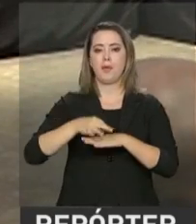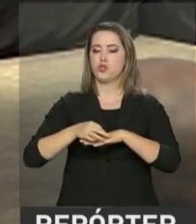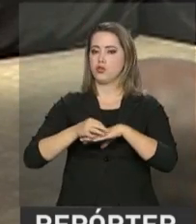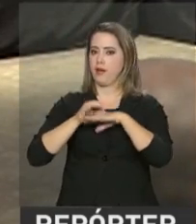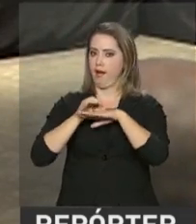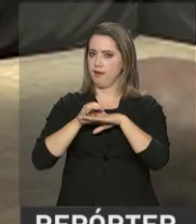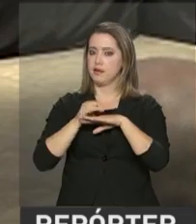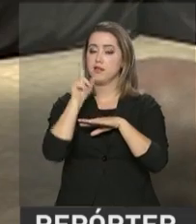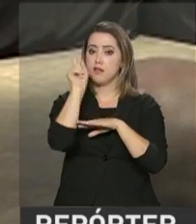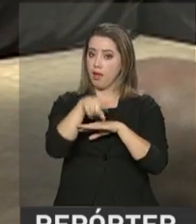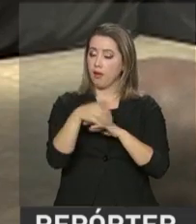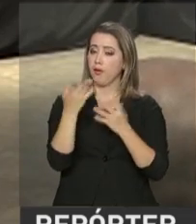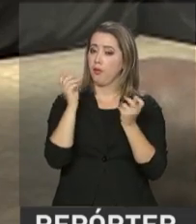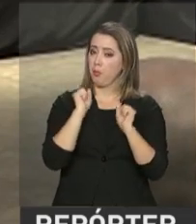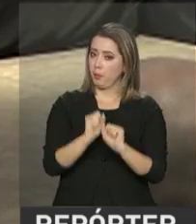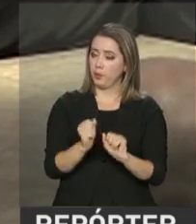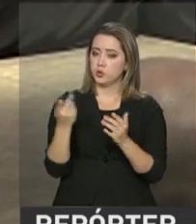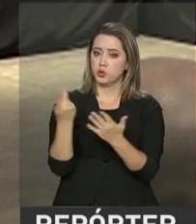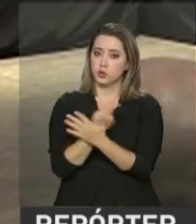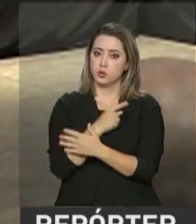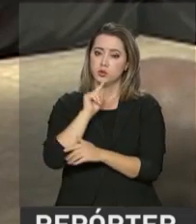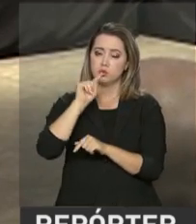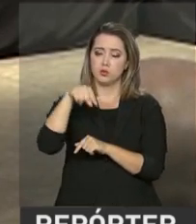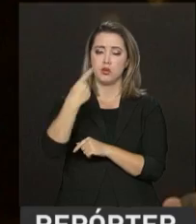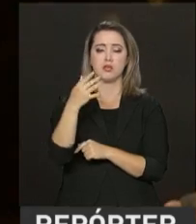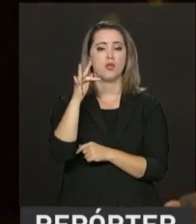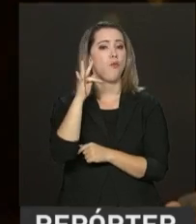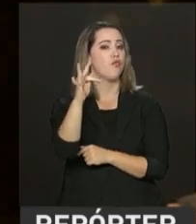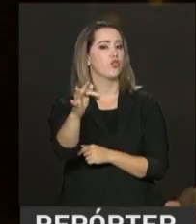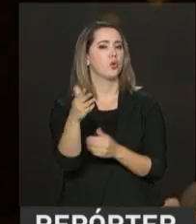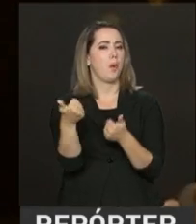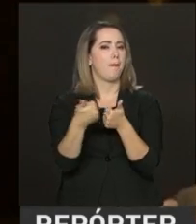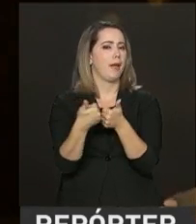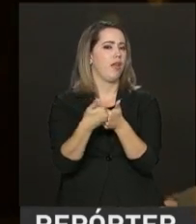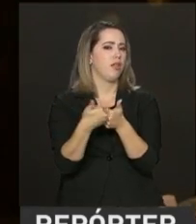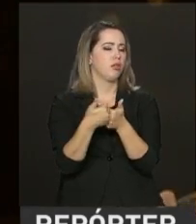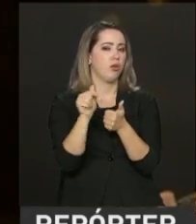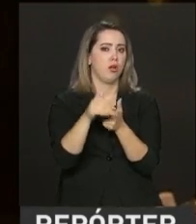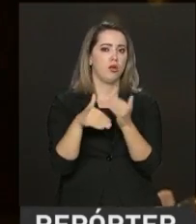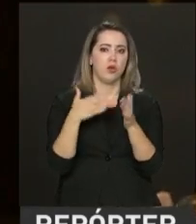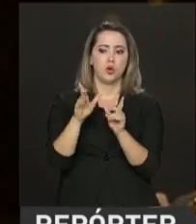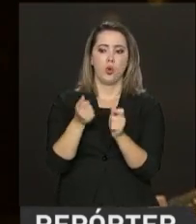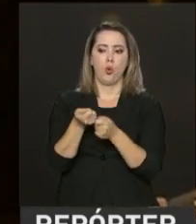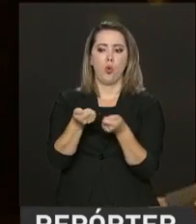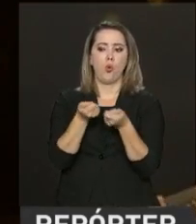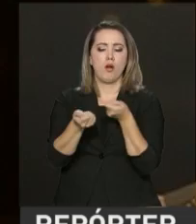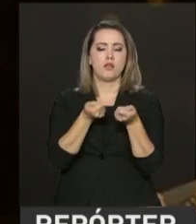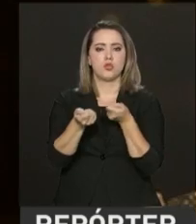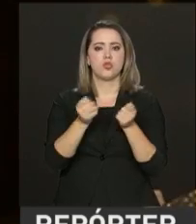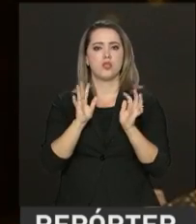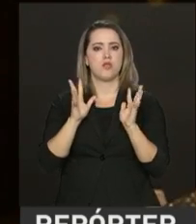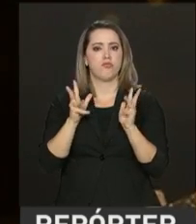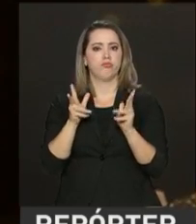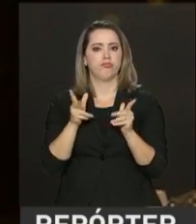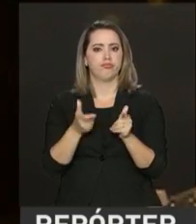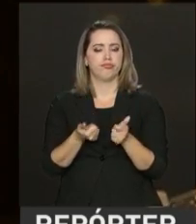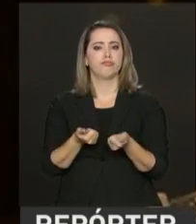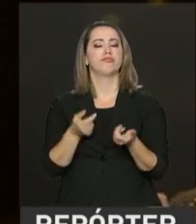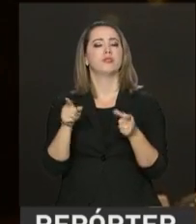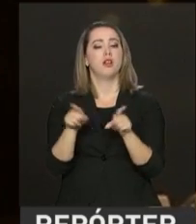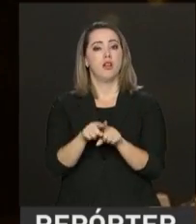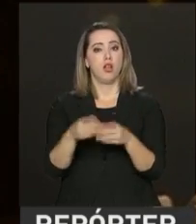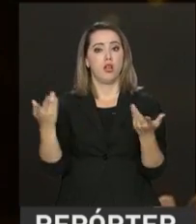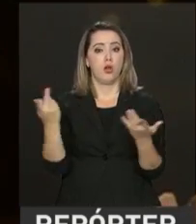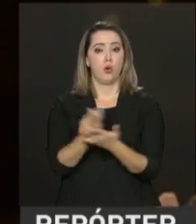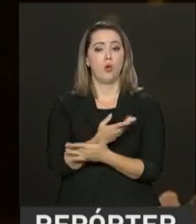carnes. Negócios que poderão ser concretizados num futuro próximo, com o avanço do controle sanitário que o Brasil vem realizando nos